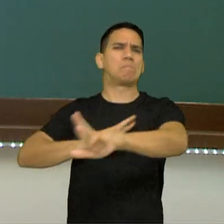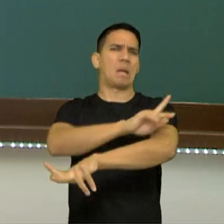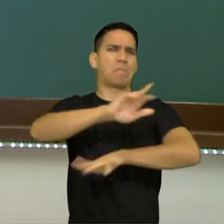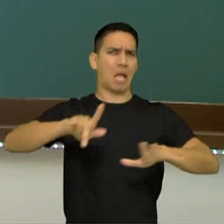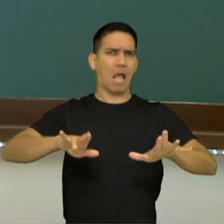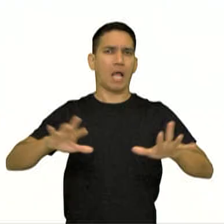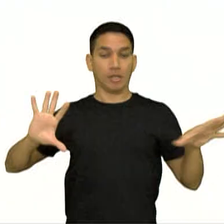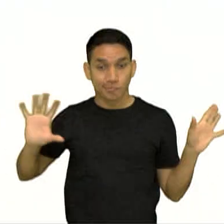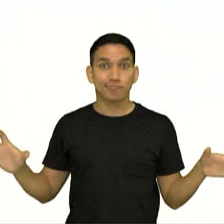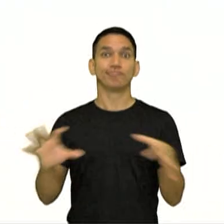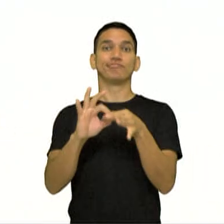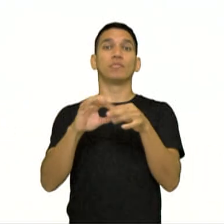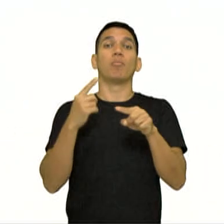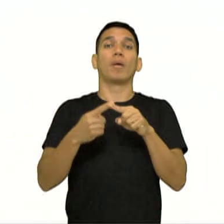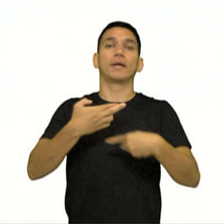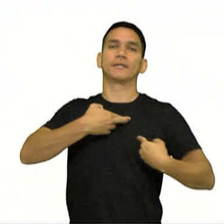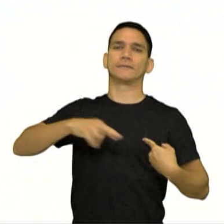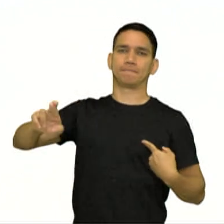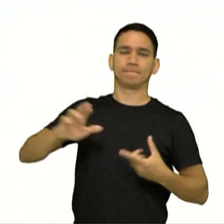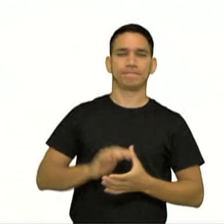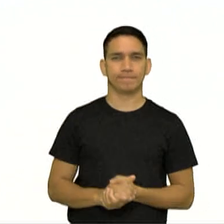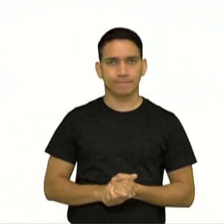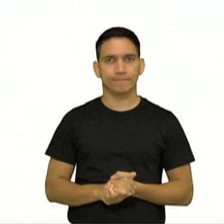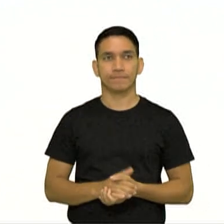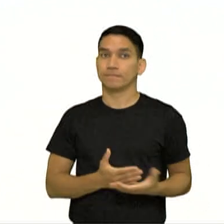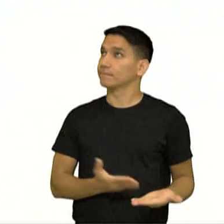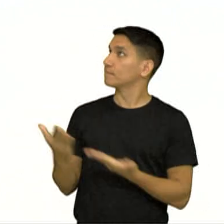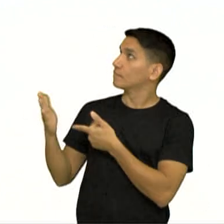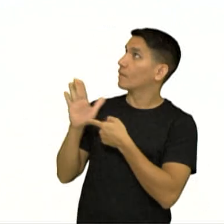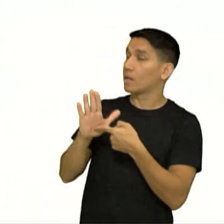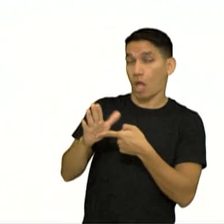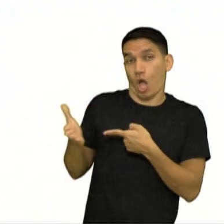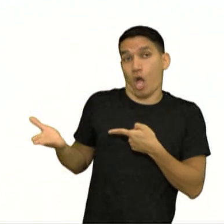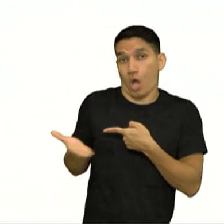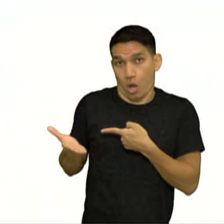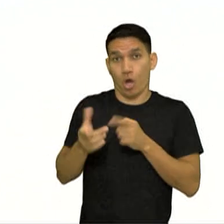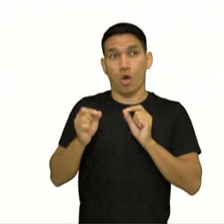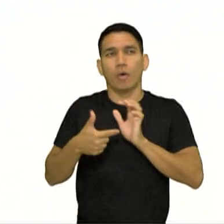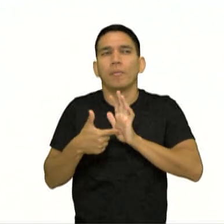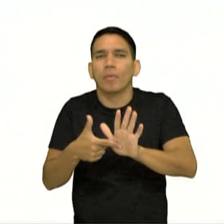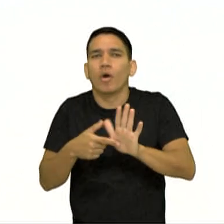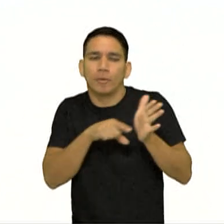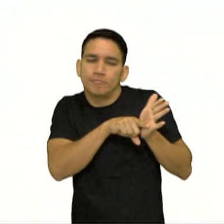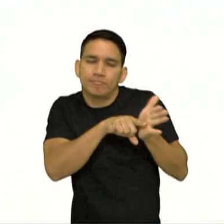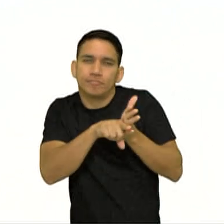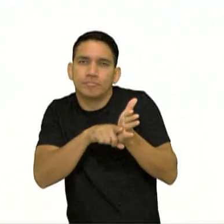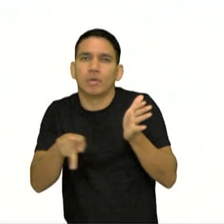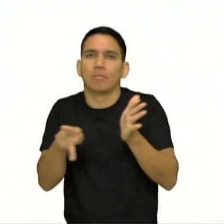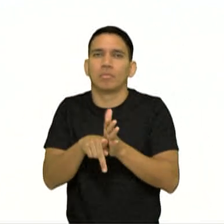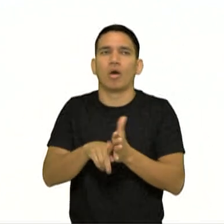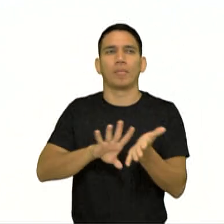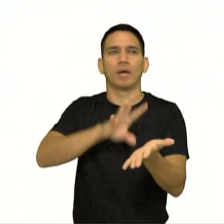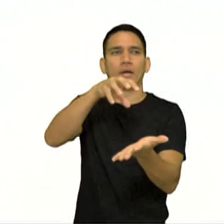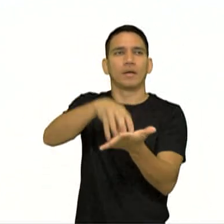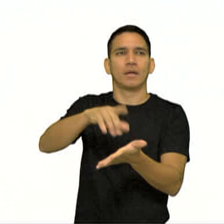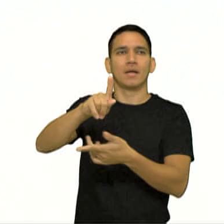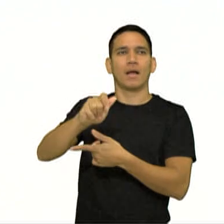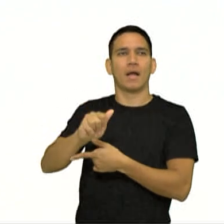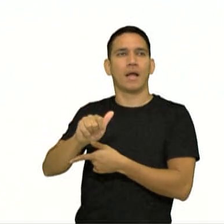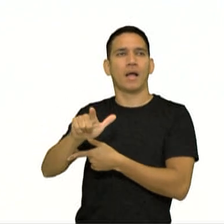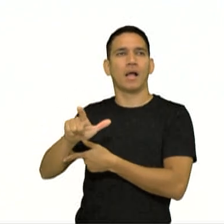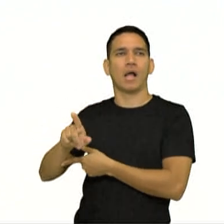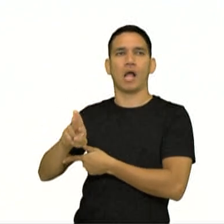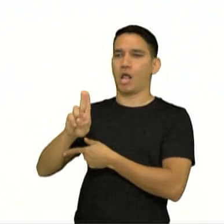bom? E esse mapa aqui atual, ele mostra uma pesquisa feita pelo Instituto Gallup, não sei